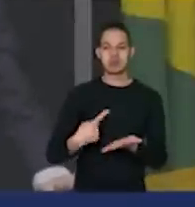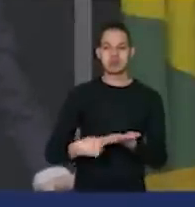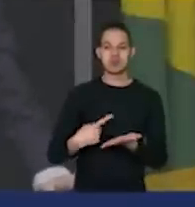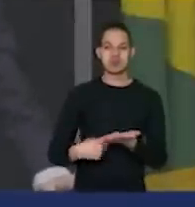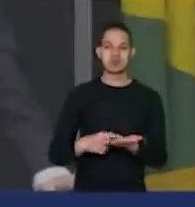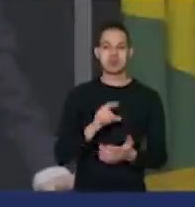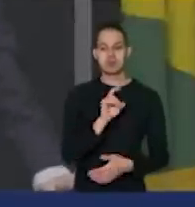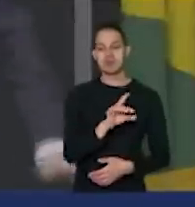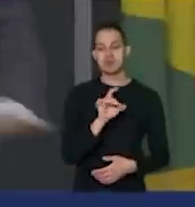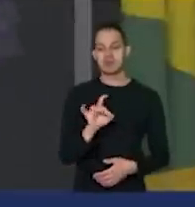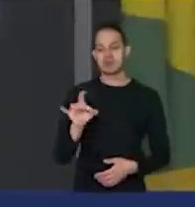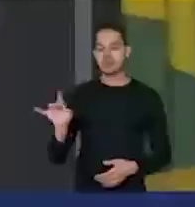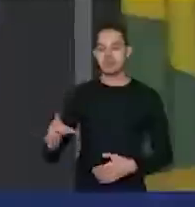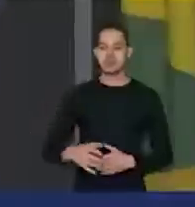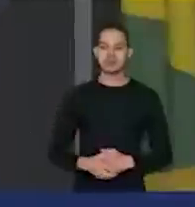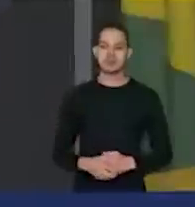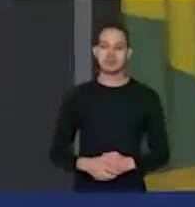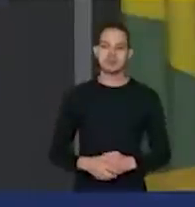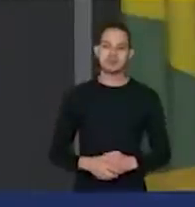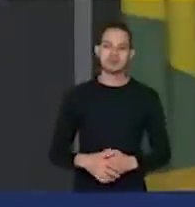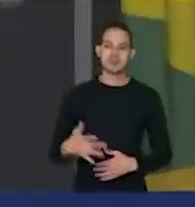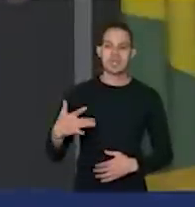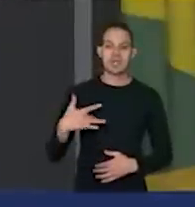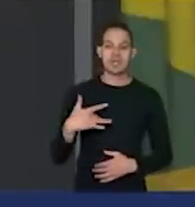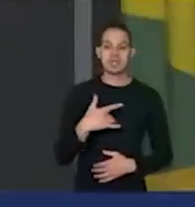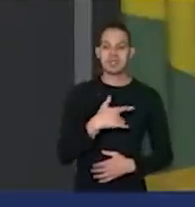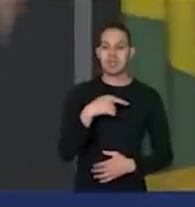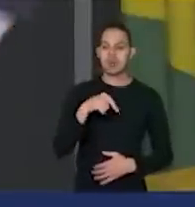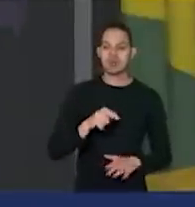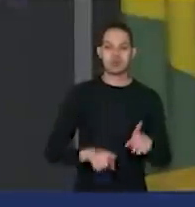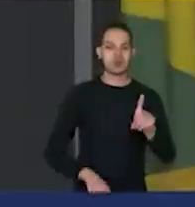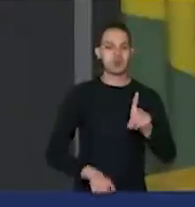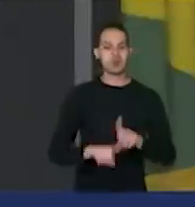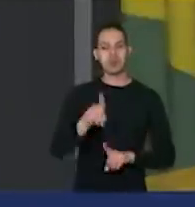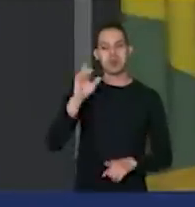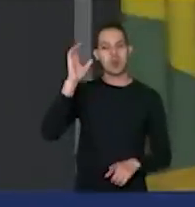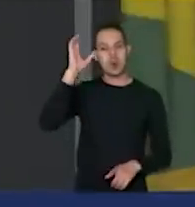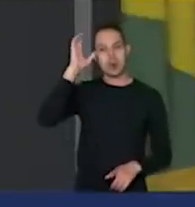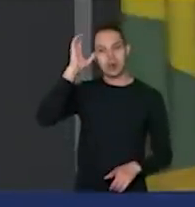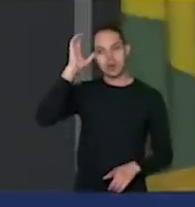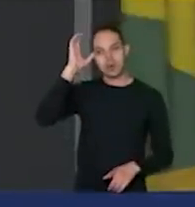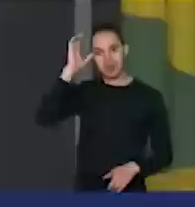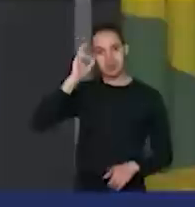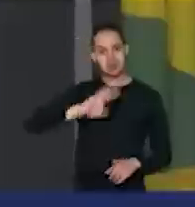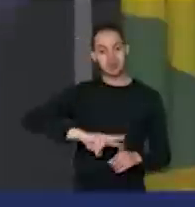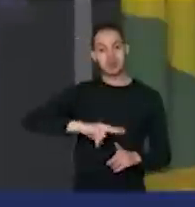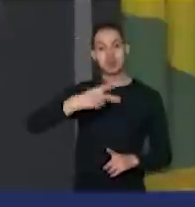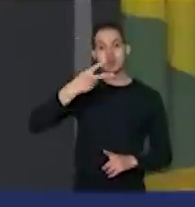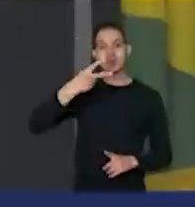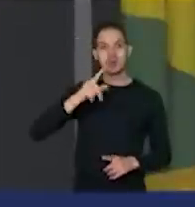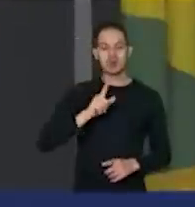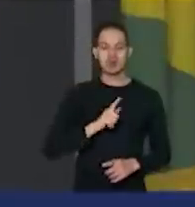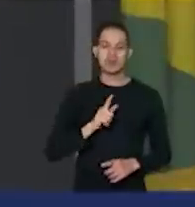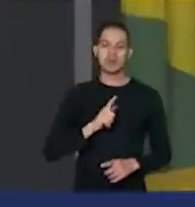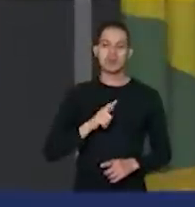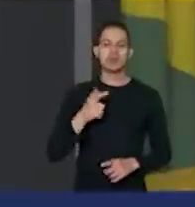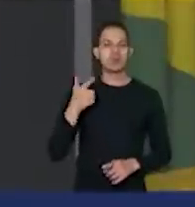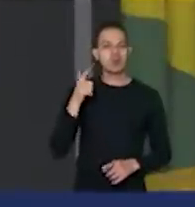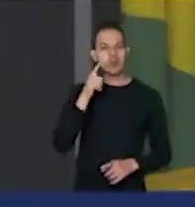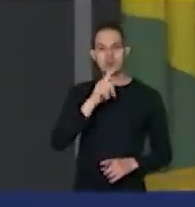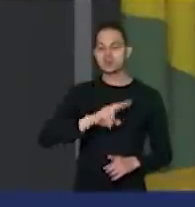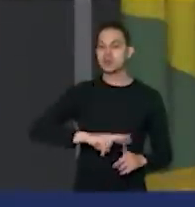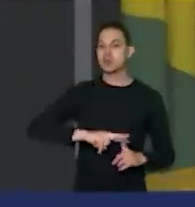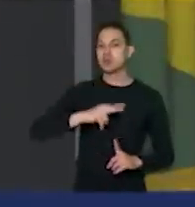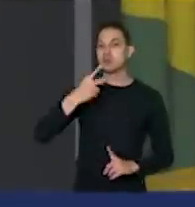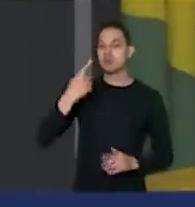habitante. Nossa saúde bateu o recorde da Coreia do Sul e ficou em dobro ainda. E conseguiu duplicar o número de